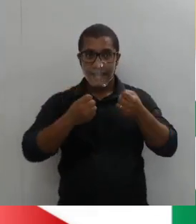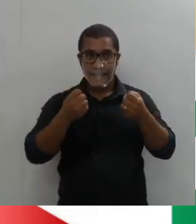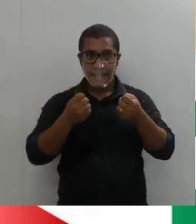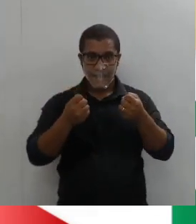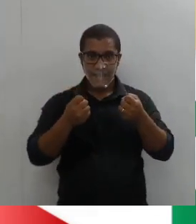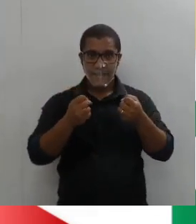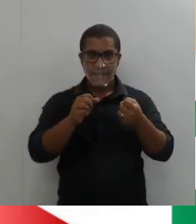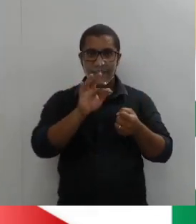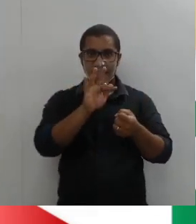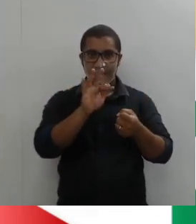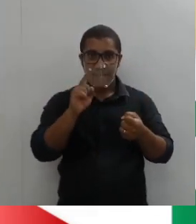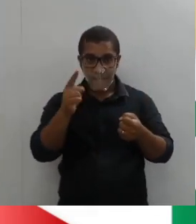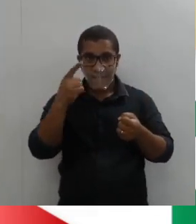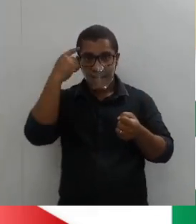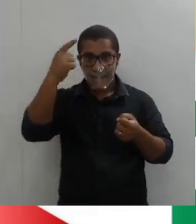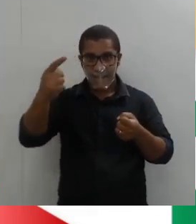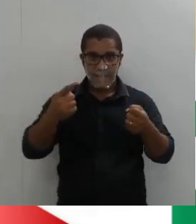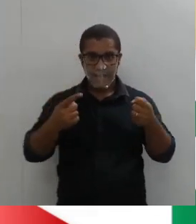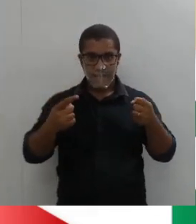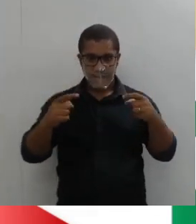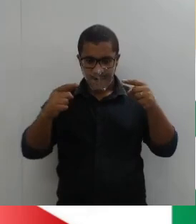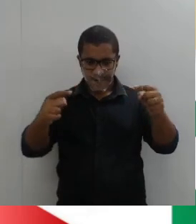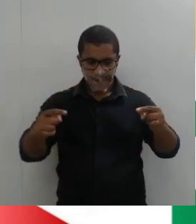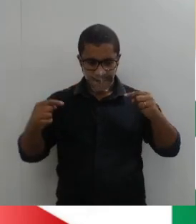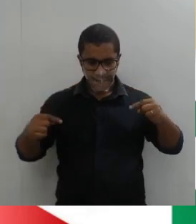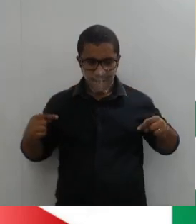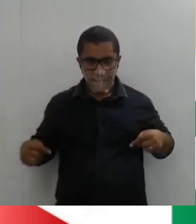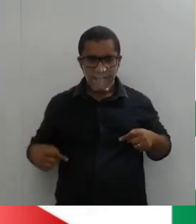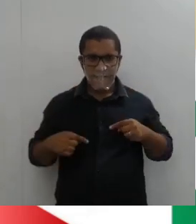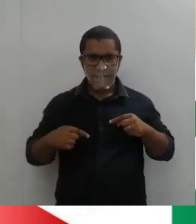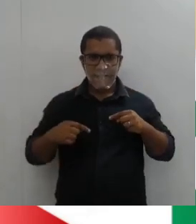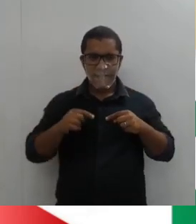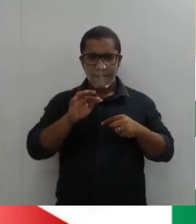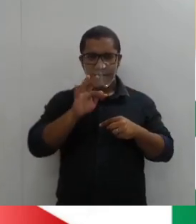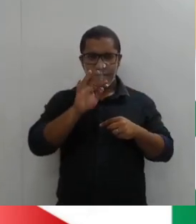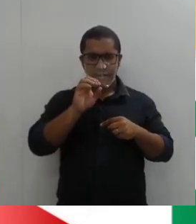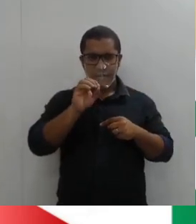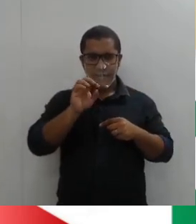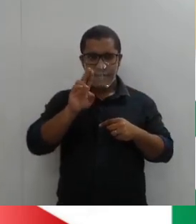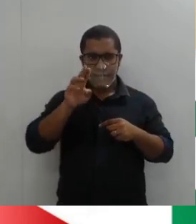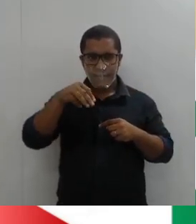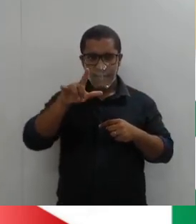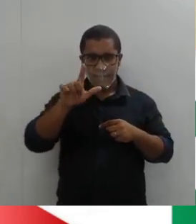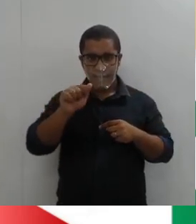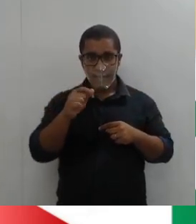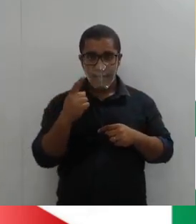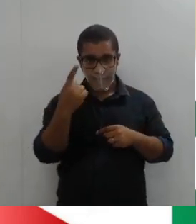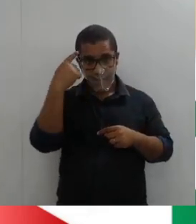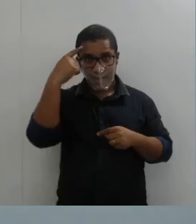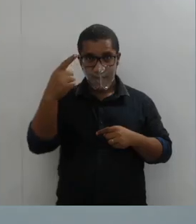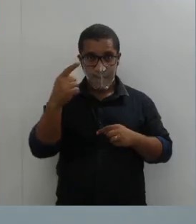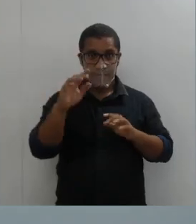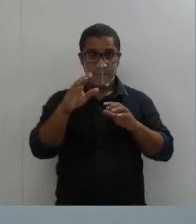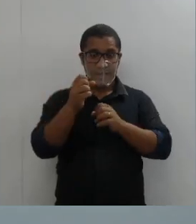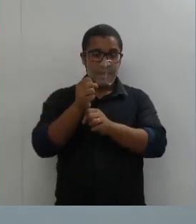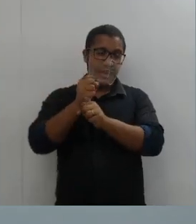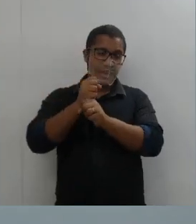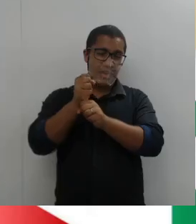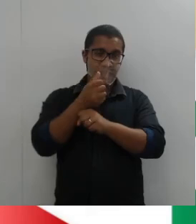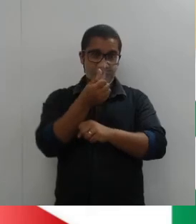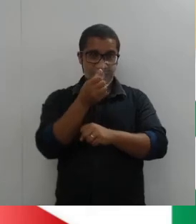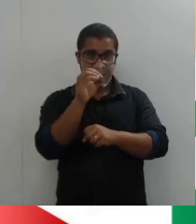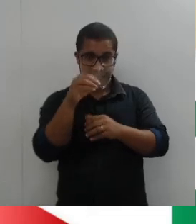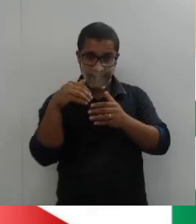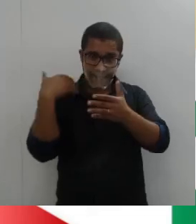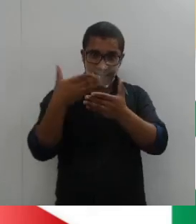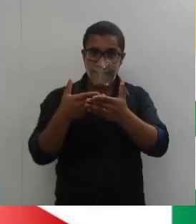né? E aí, depois de mais de 60 anos, você vai para outra imagem. Olha só a imagem que aparece para vocês na